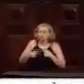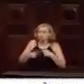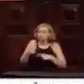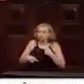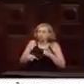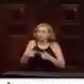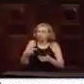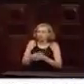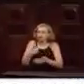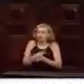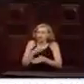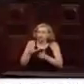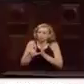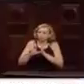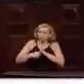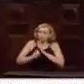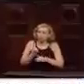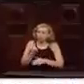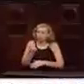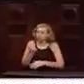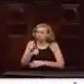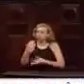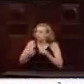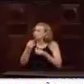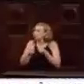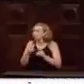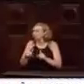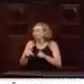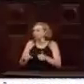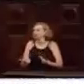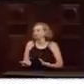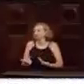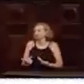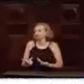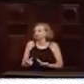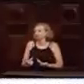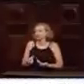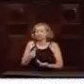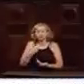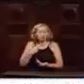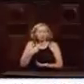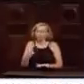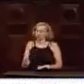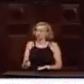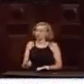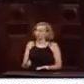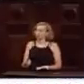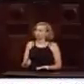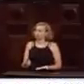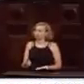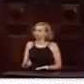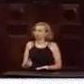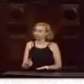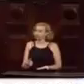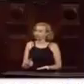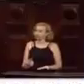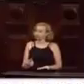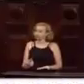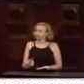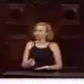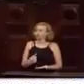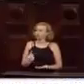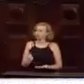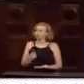ultrapassada, corrupta, não tem mais espaço. Não pode ter mais espaço no